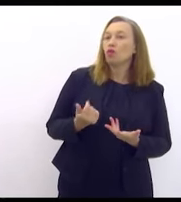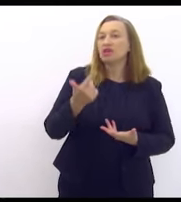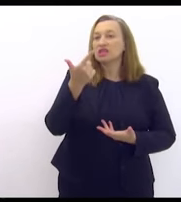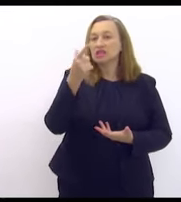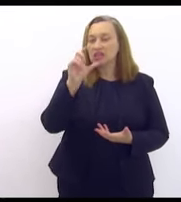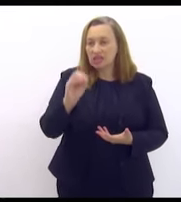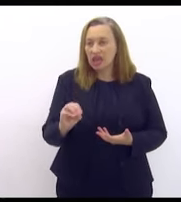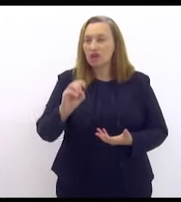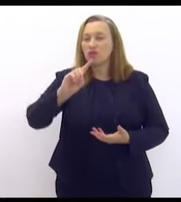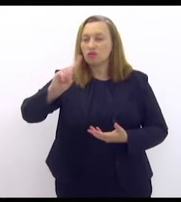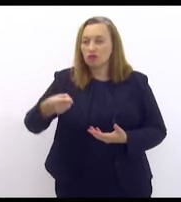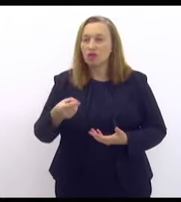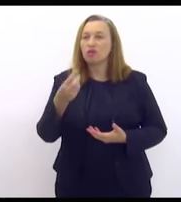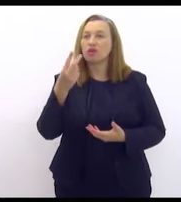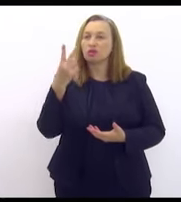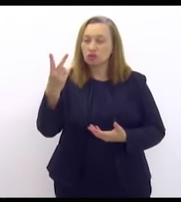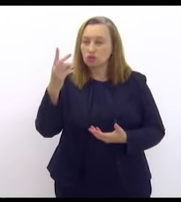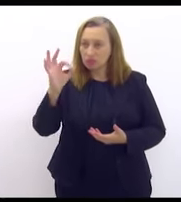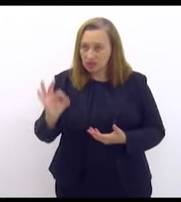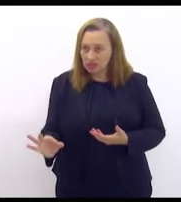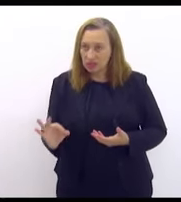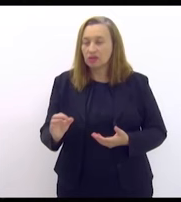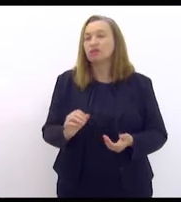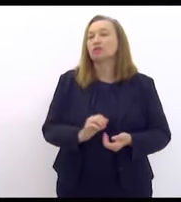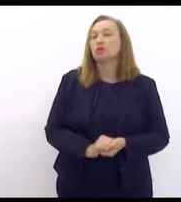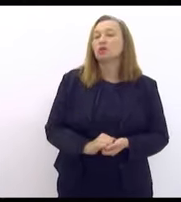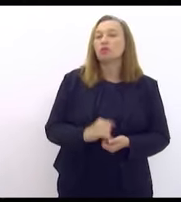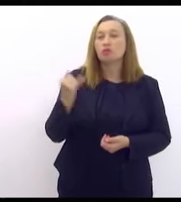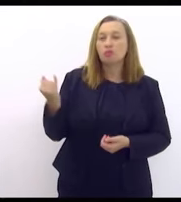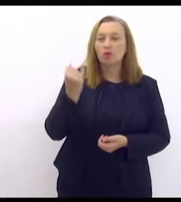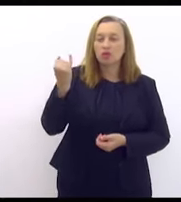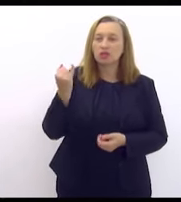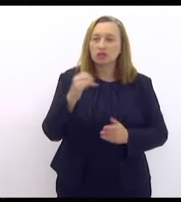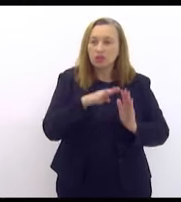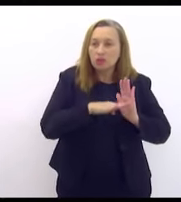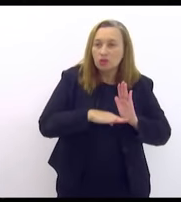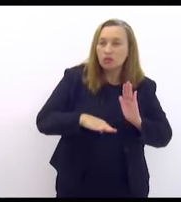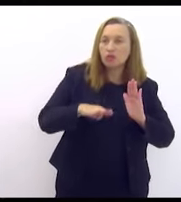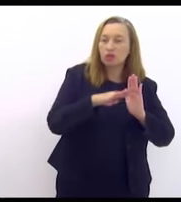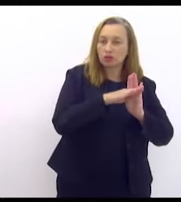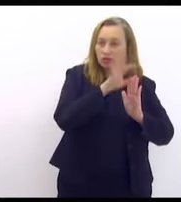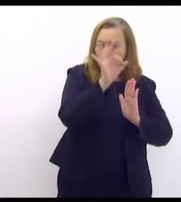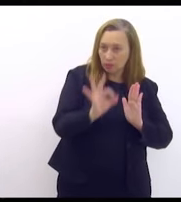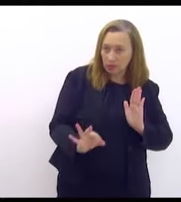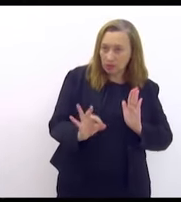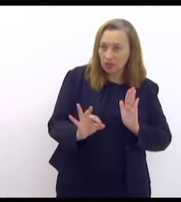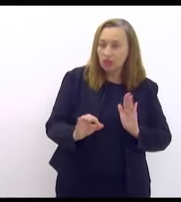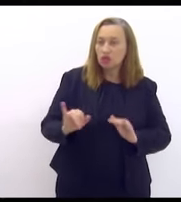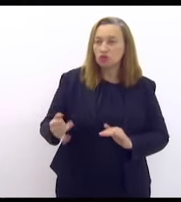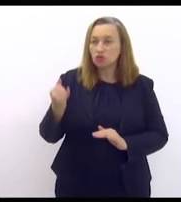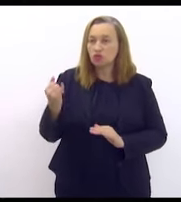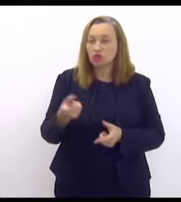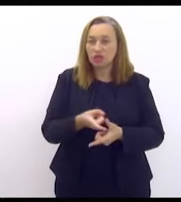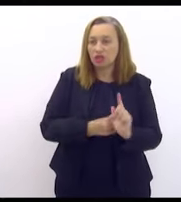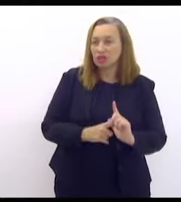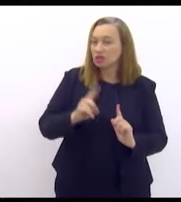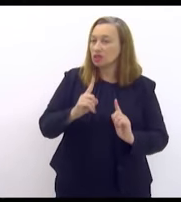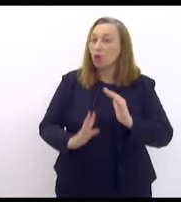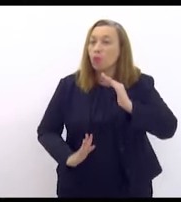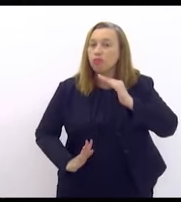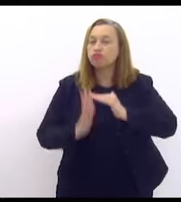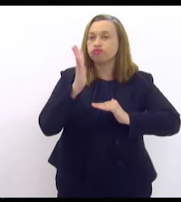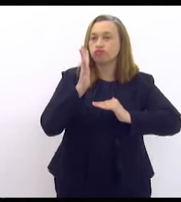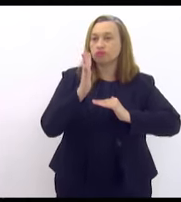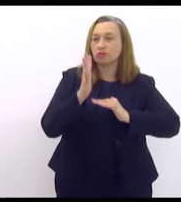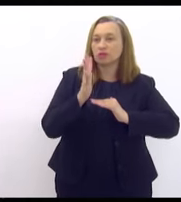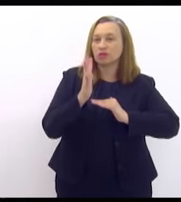0,52%, e, em compensação, o ideal é que o aumento do percentual dos juros da dívida não ultrapassasse